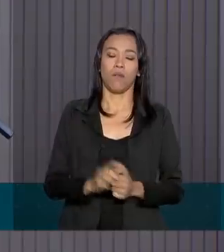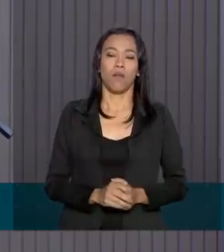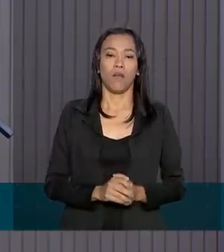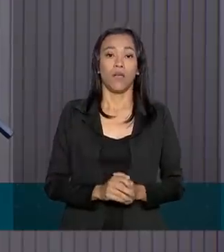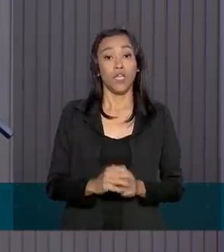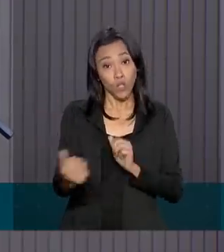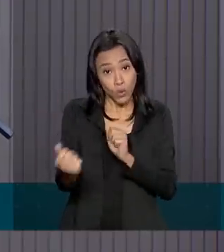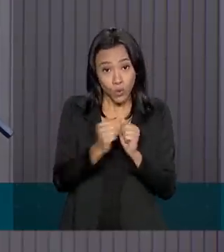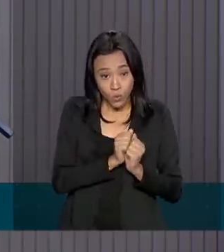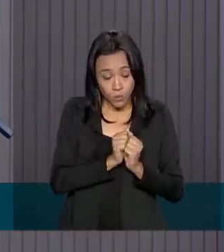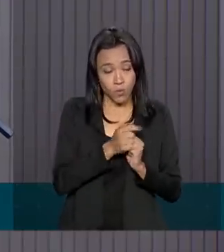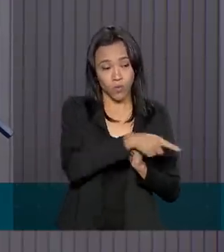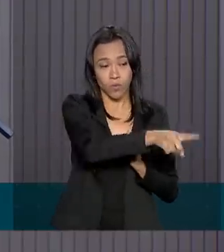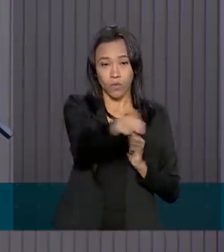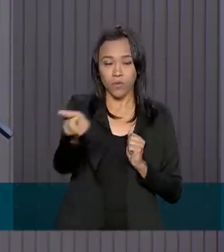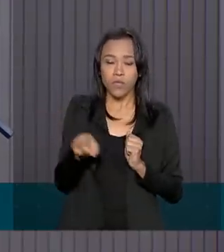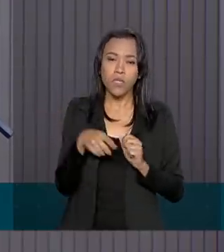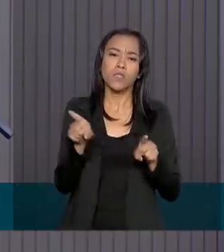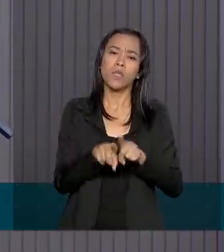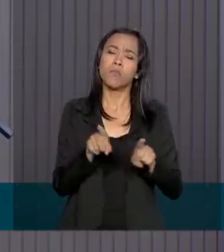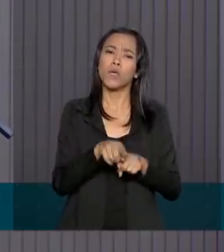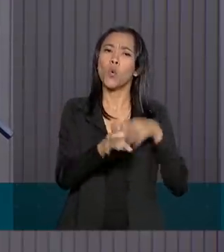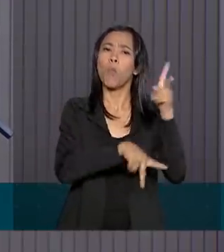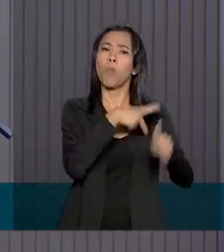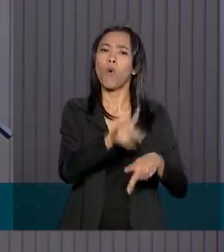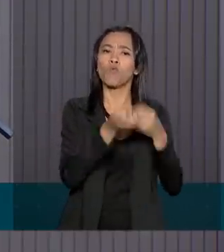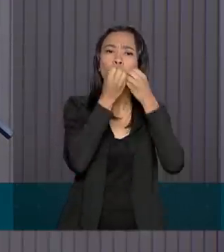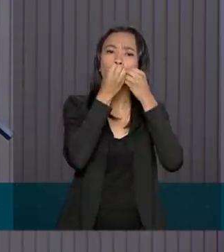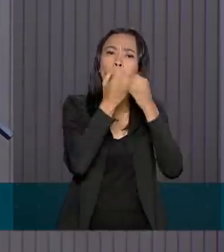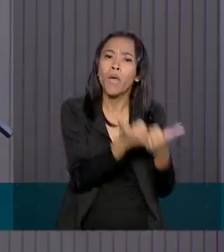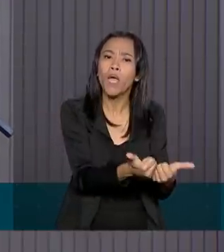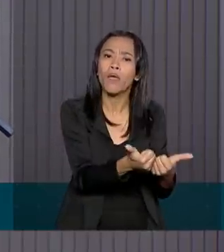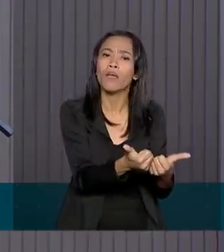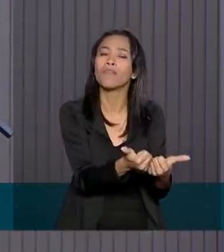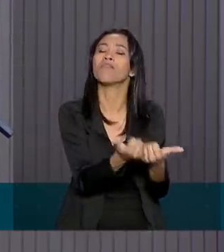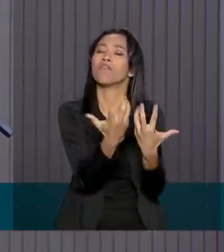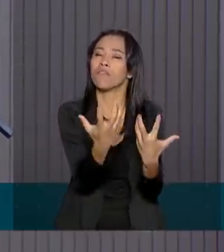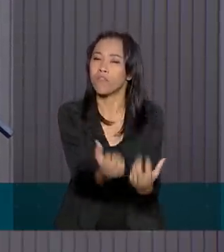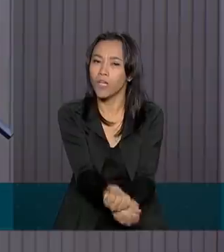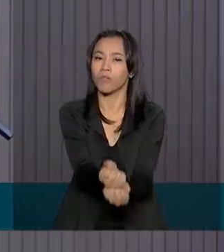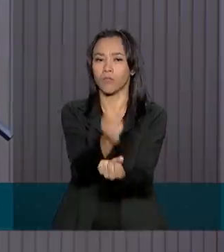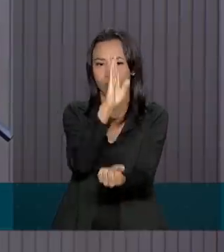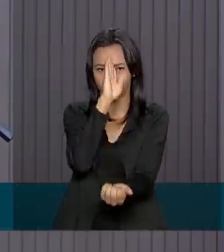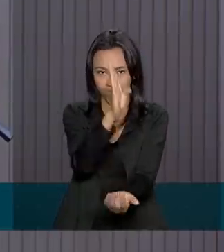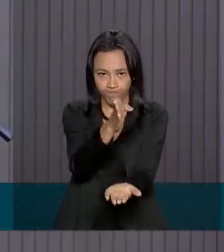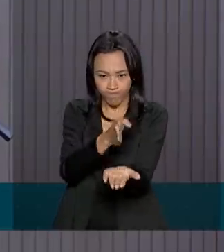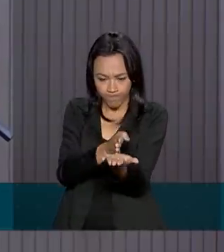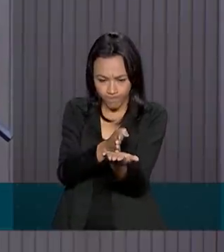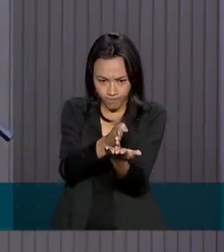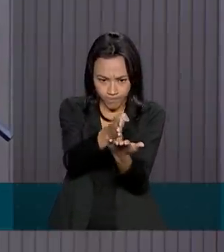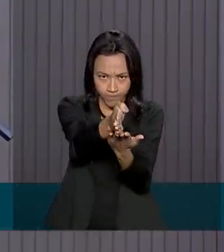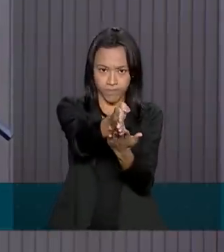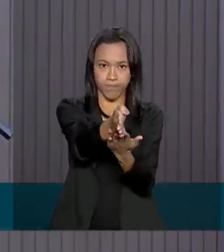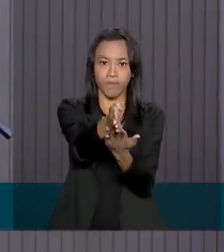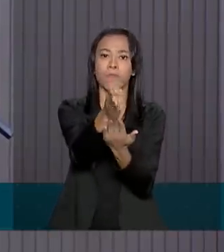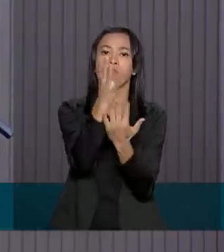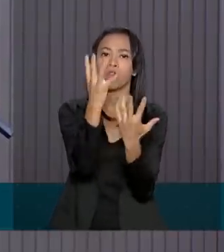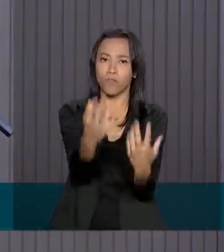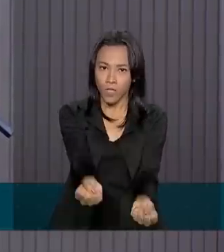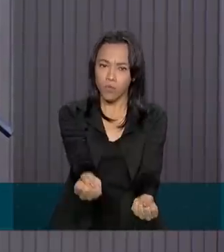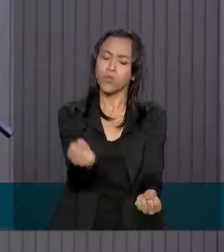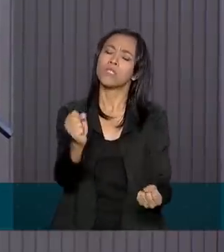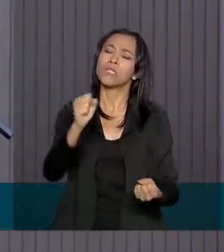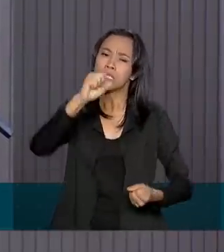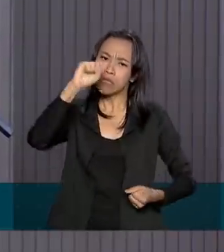juntamente com os senhores e com o povo de bem do Brasil, nós a cumpriremos. E o Brasil chegará,